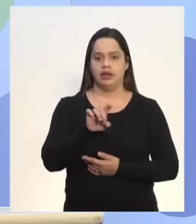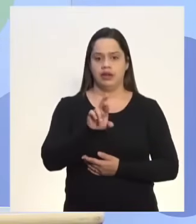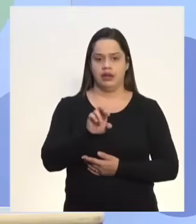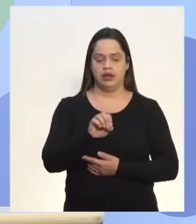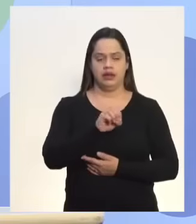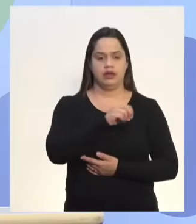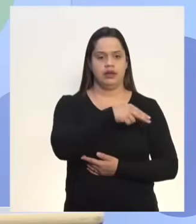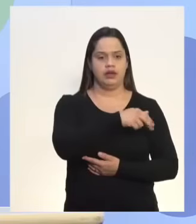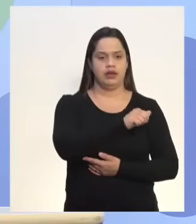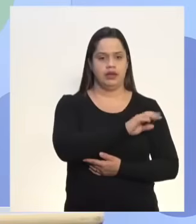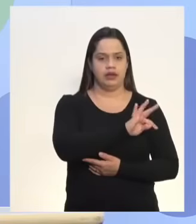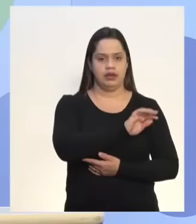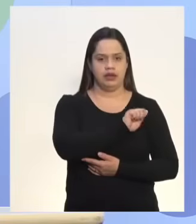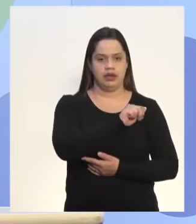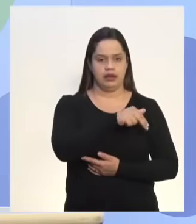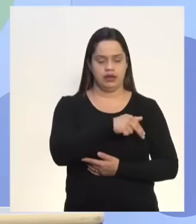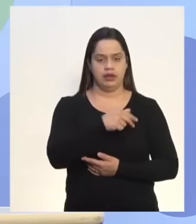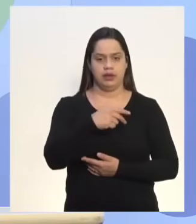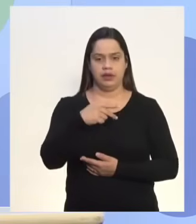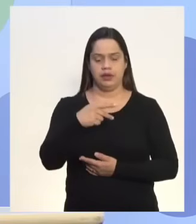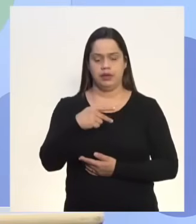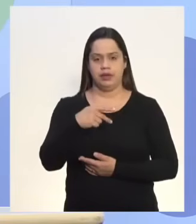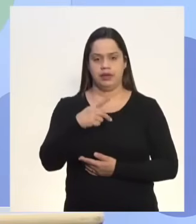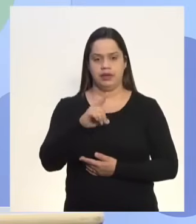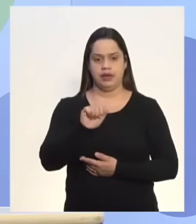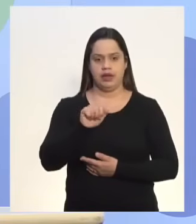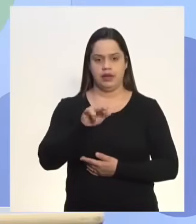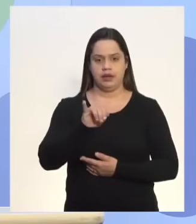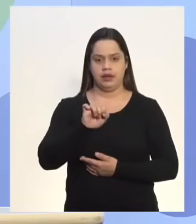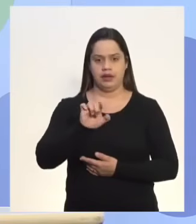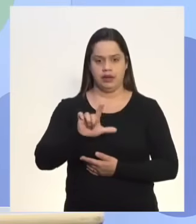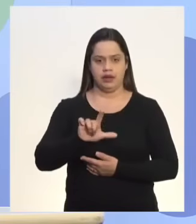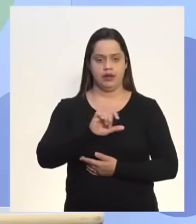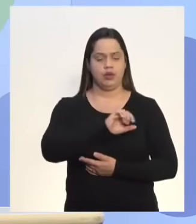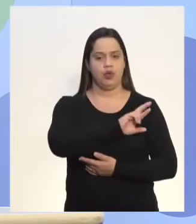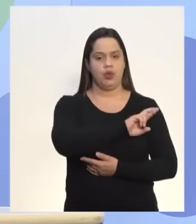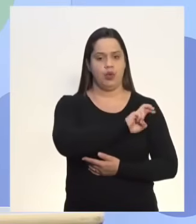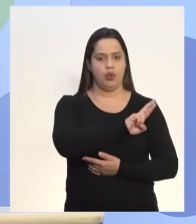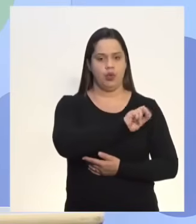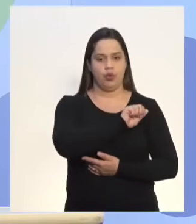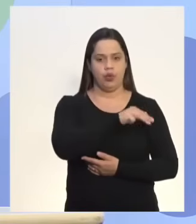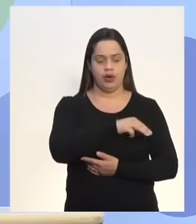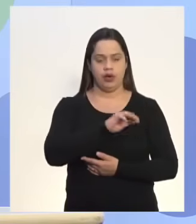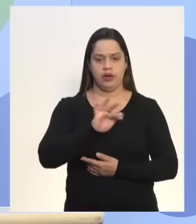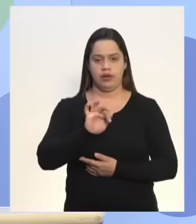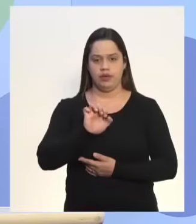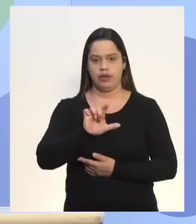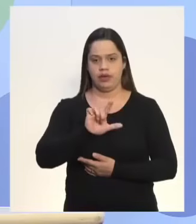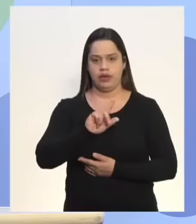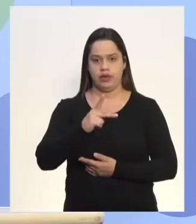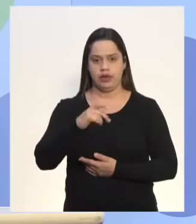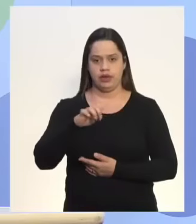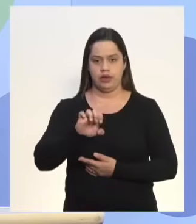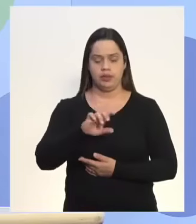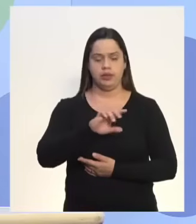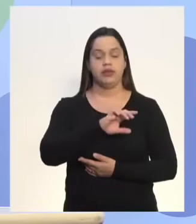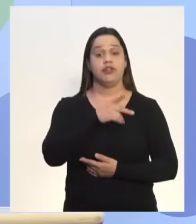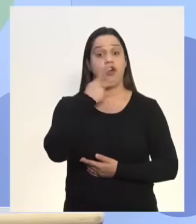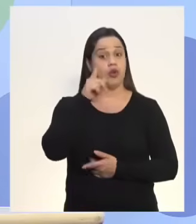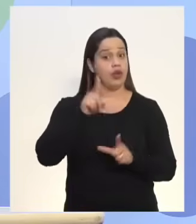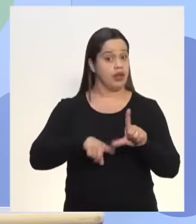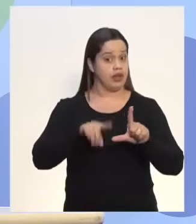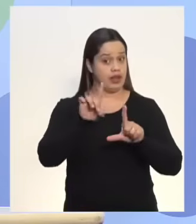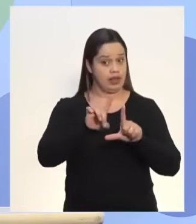Natan Pereira, Daniel dos Santos, Juan Pietro, Felipe, falaram que é D.